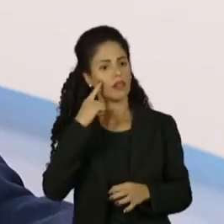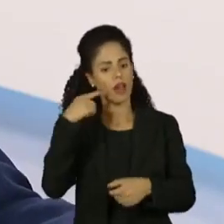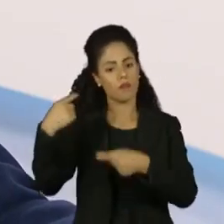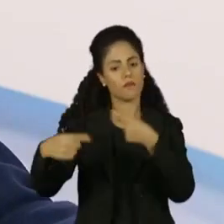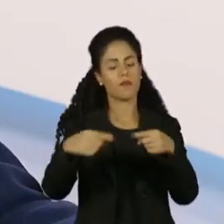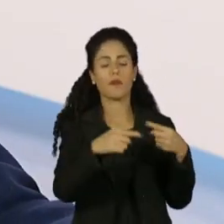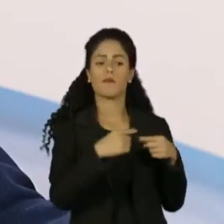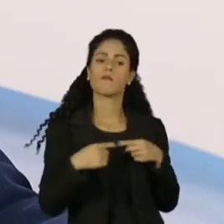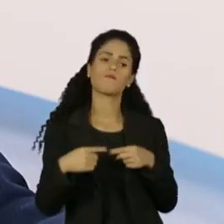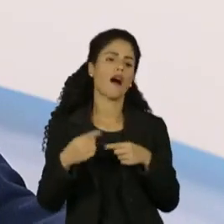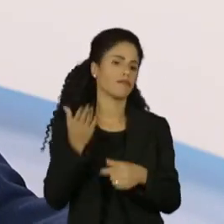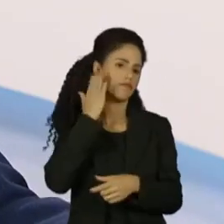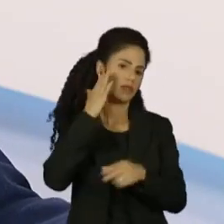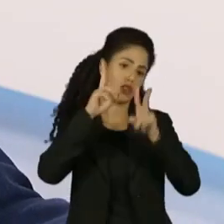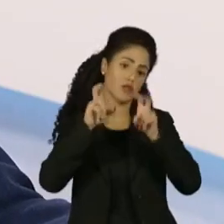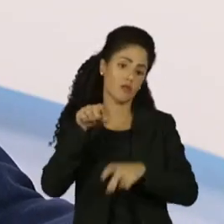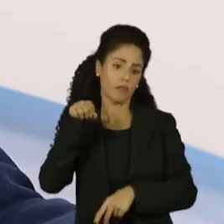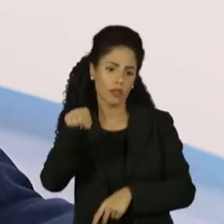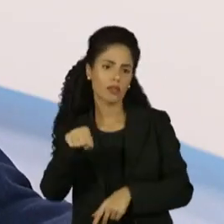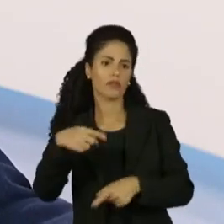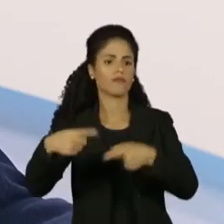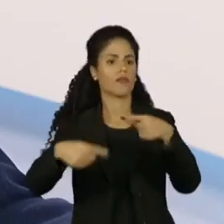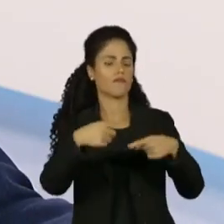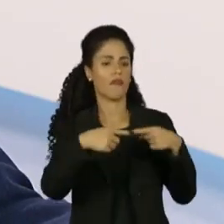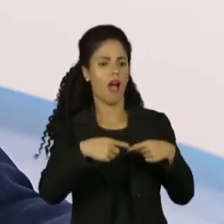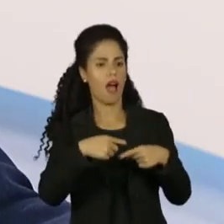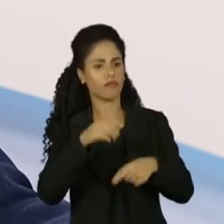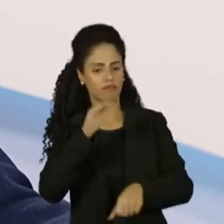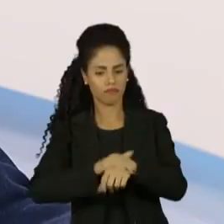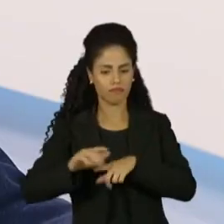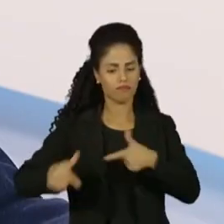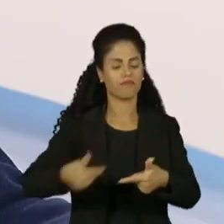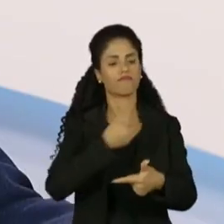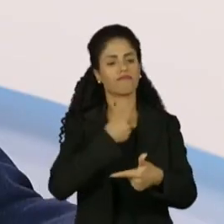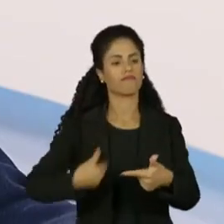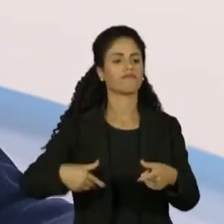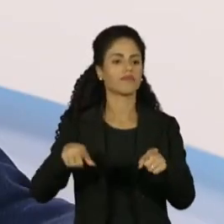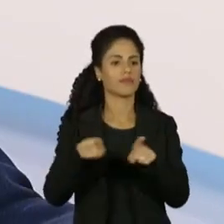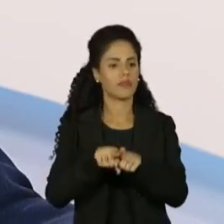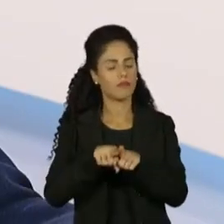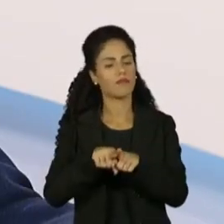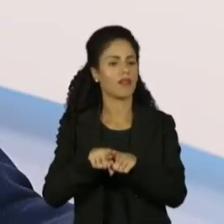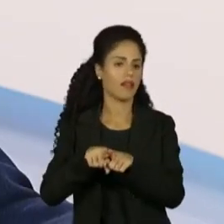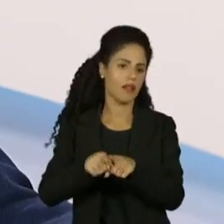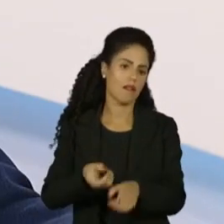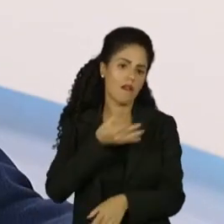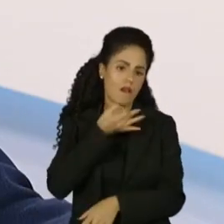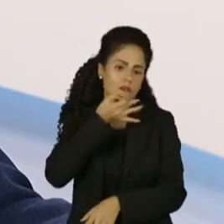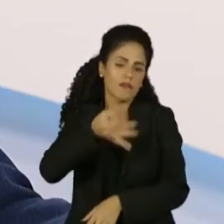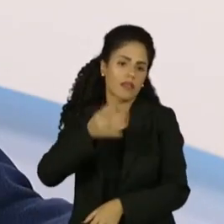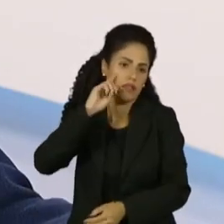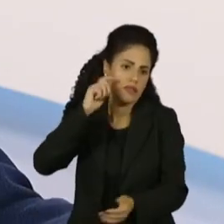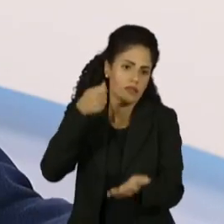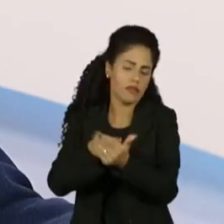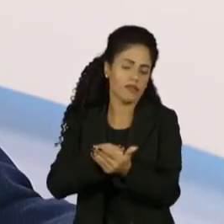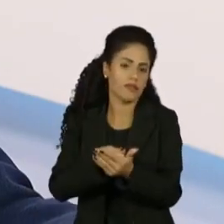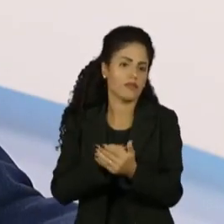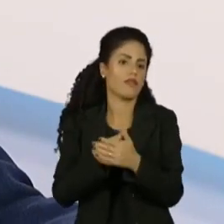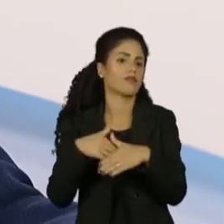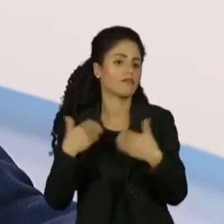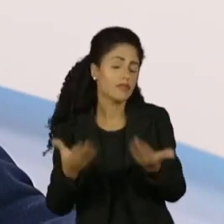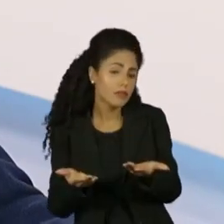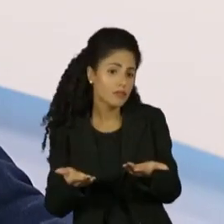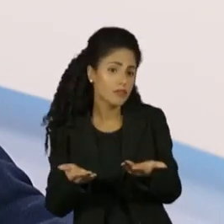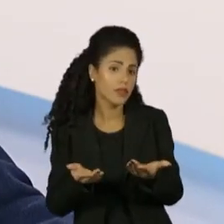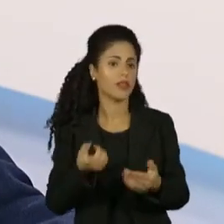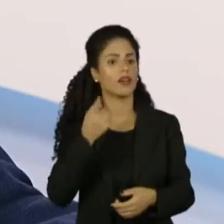política, têm falado a respeito de políticas públicas, têm opinado a respeito de decisões parlamentares e,